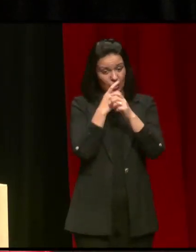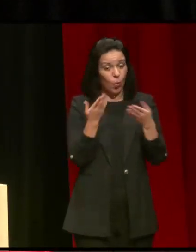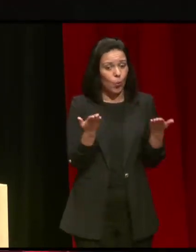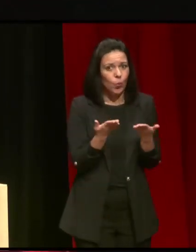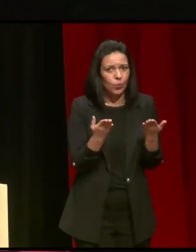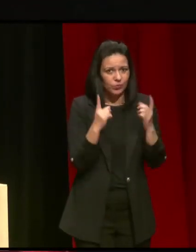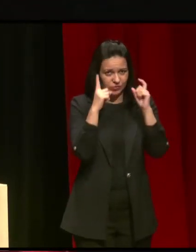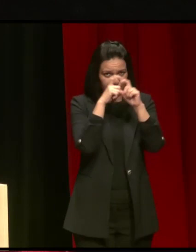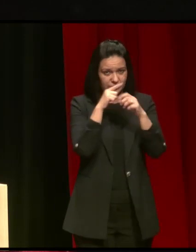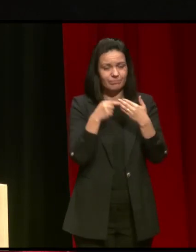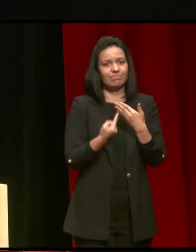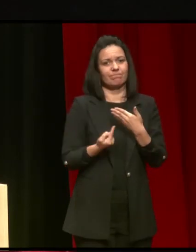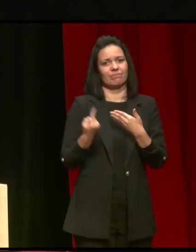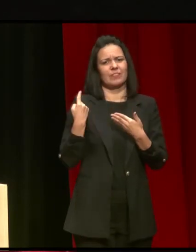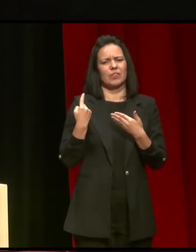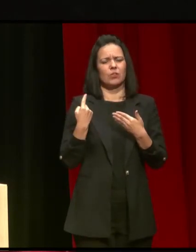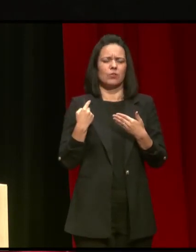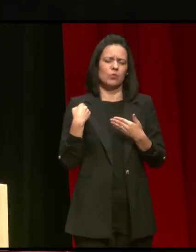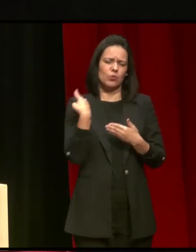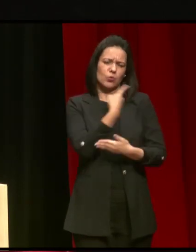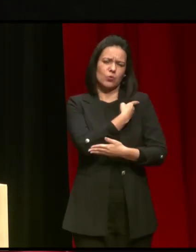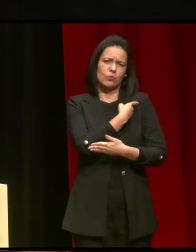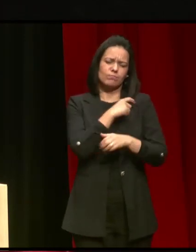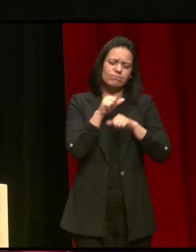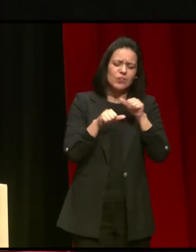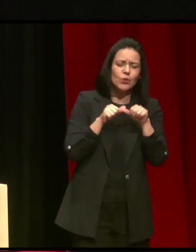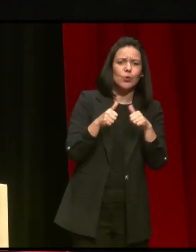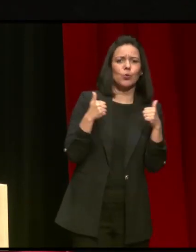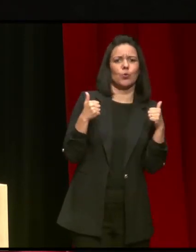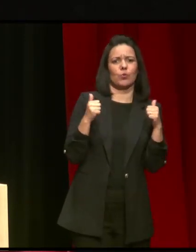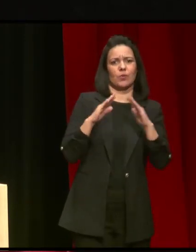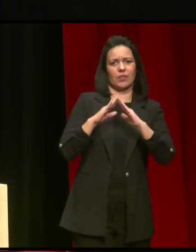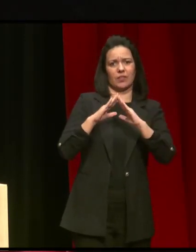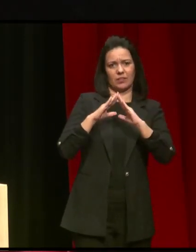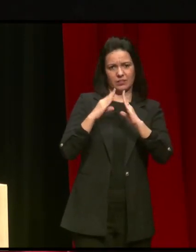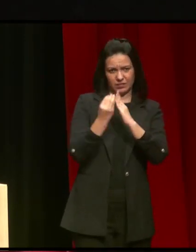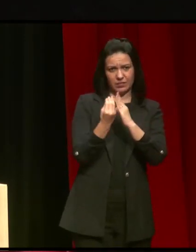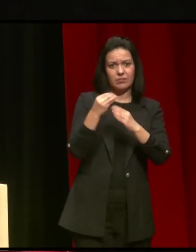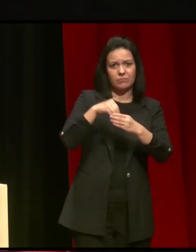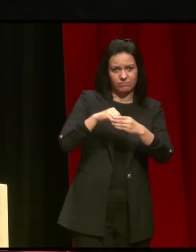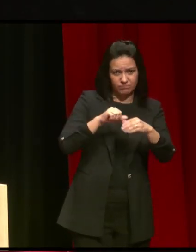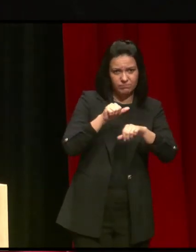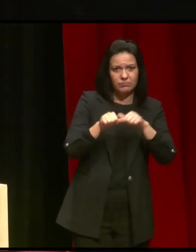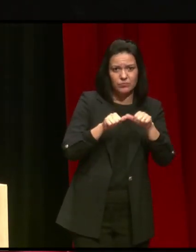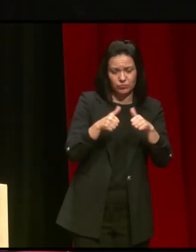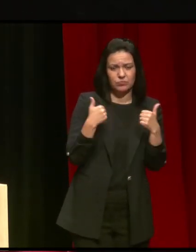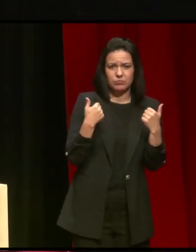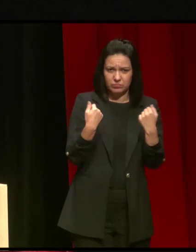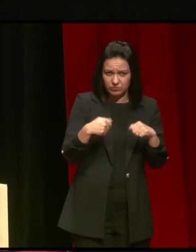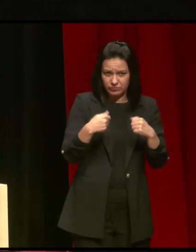esse desejo de mudar esse quadro. Porque as pessoas falavam exatamente o que o Eli disse aqui, né?